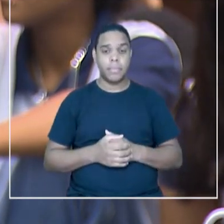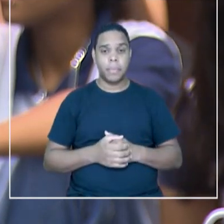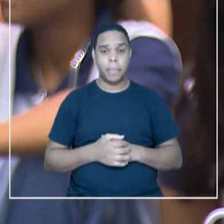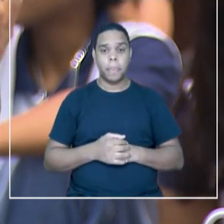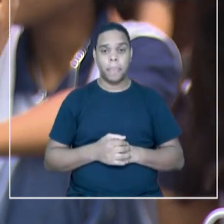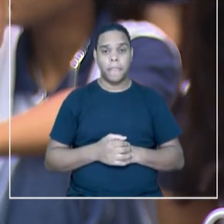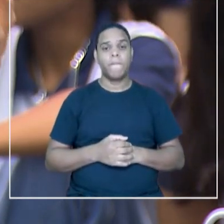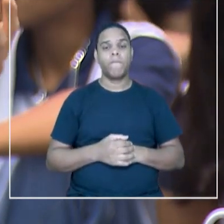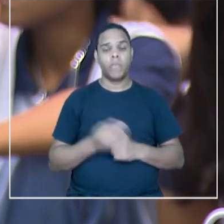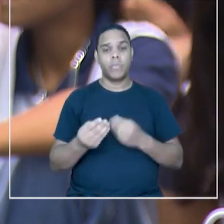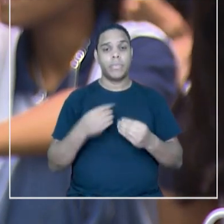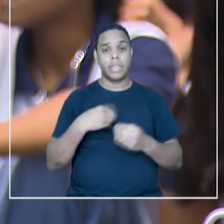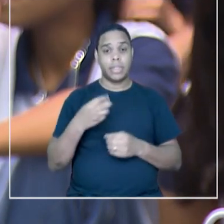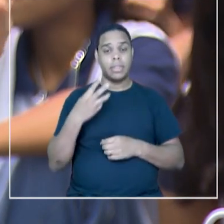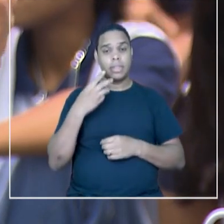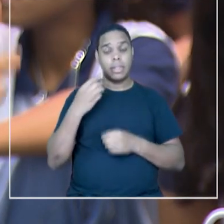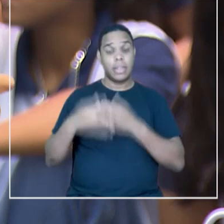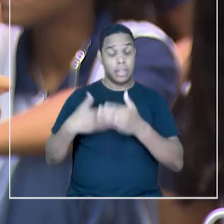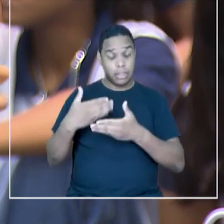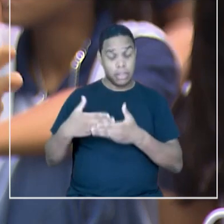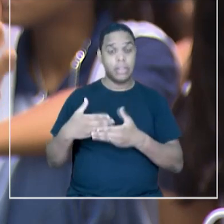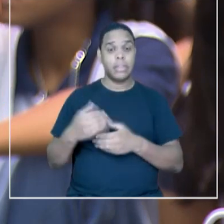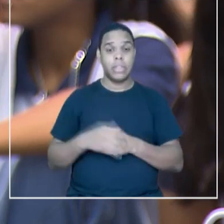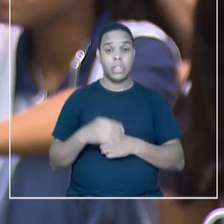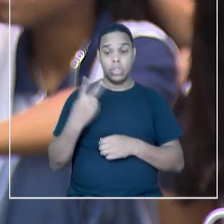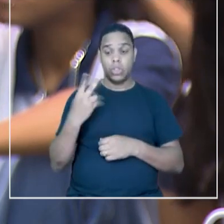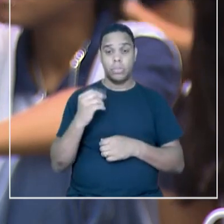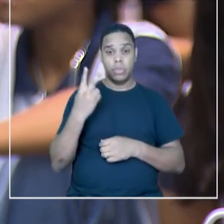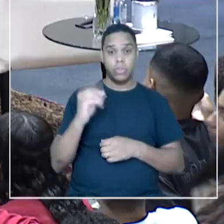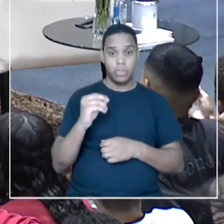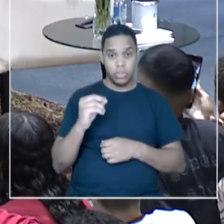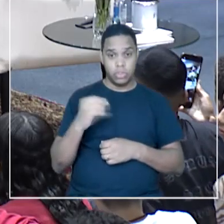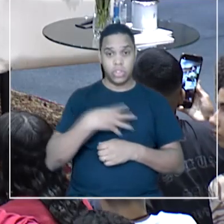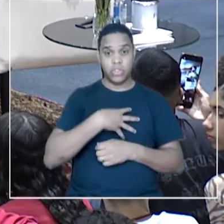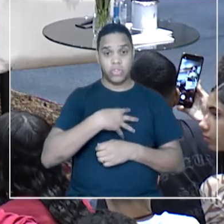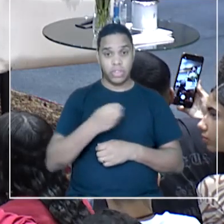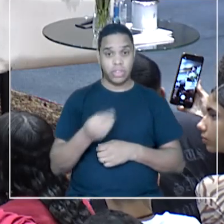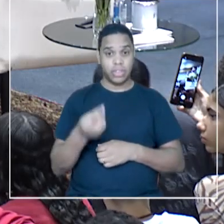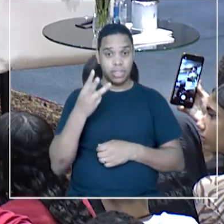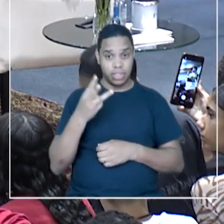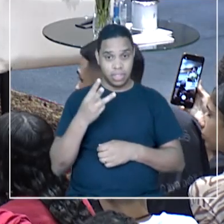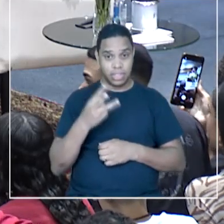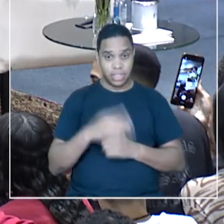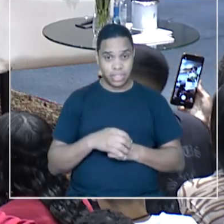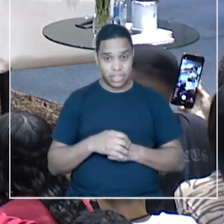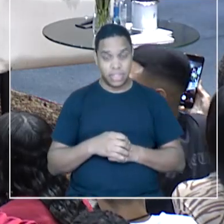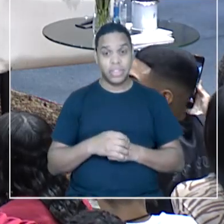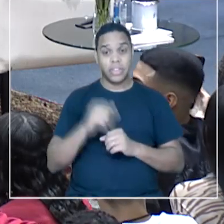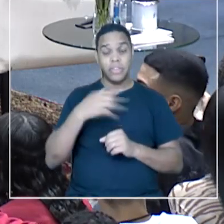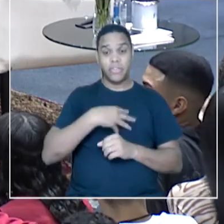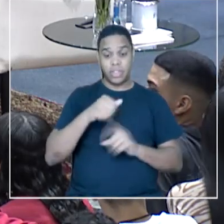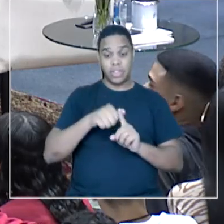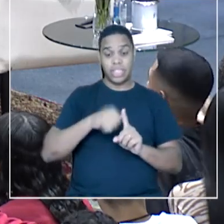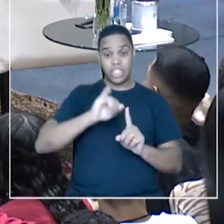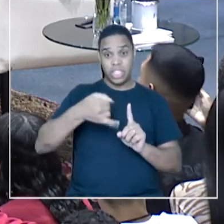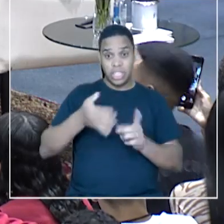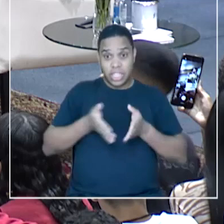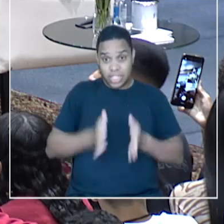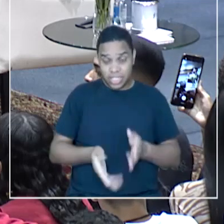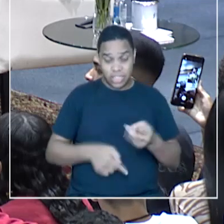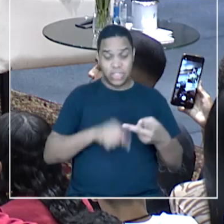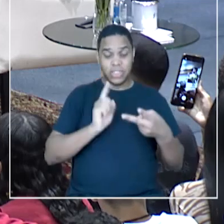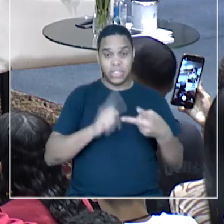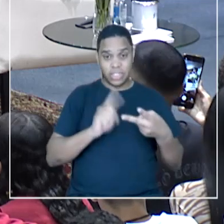criou um instituto 3 anos. Na verdade, em 2020 eu tive 3 filhos, né? Meu filho nasceu em janeiro, a minha filha